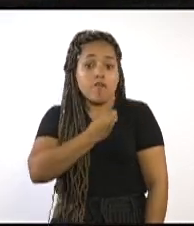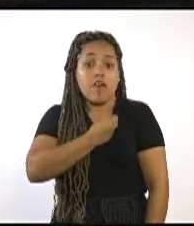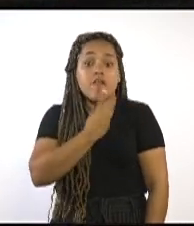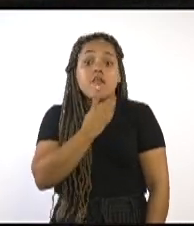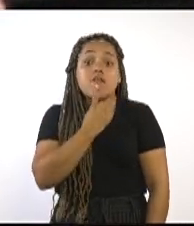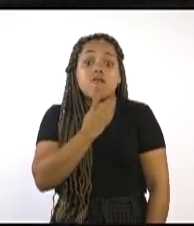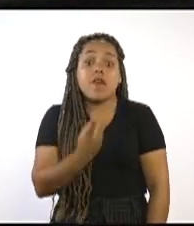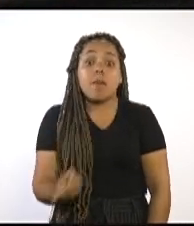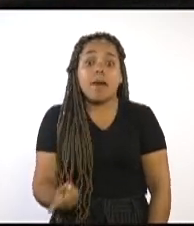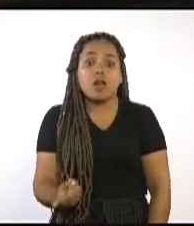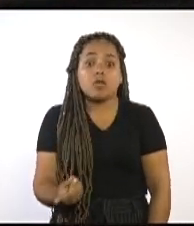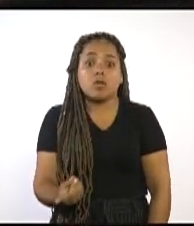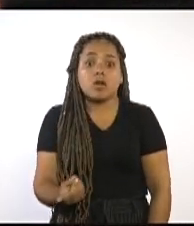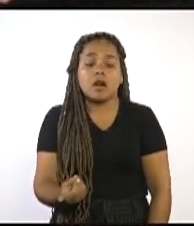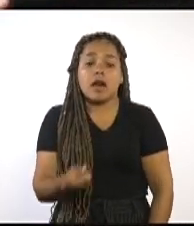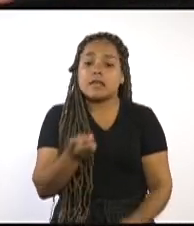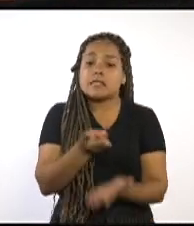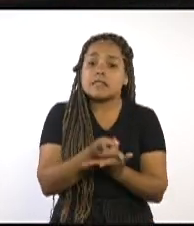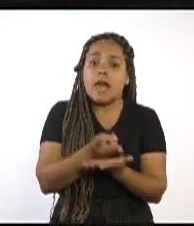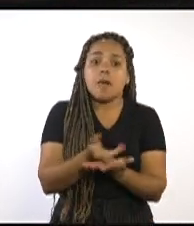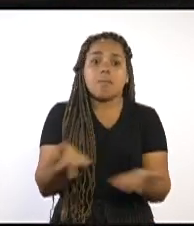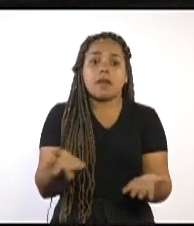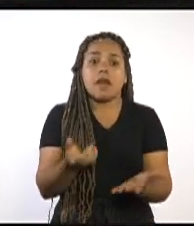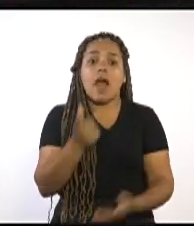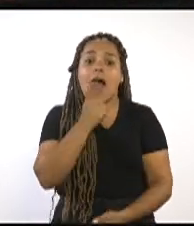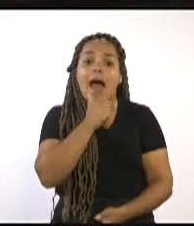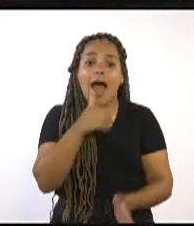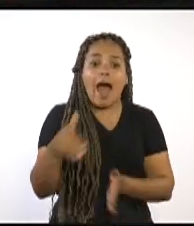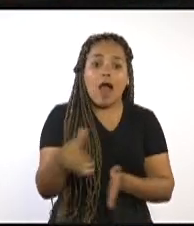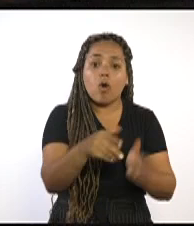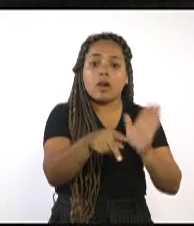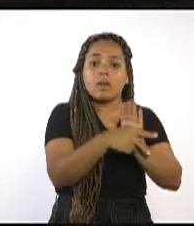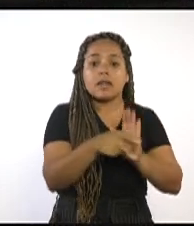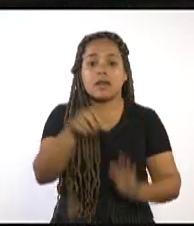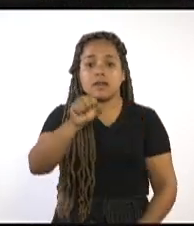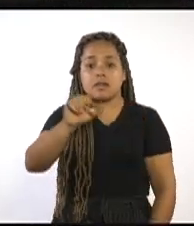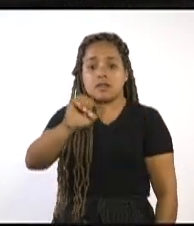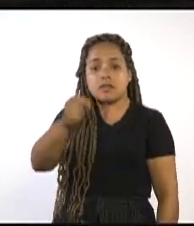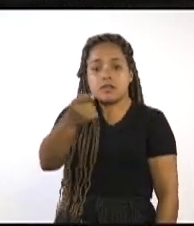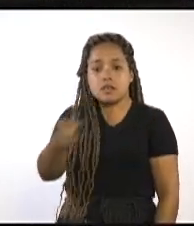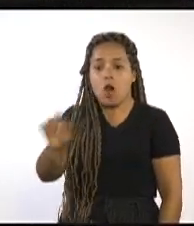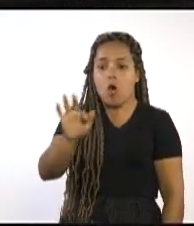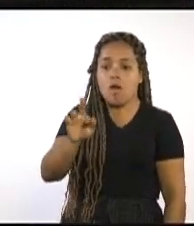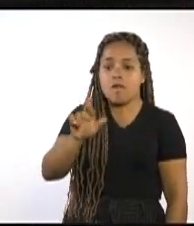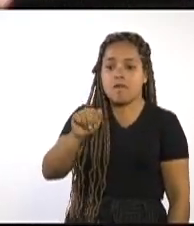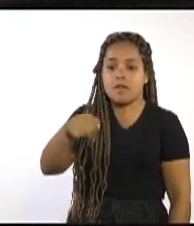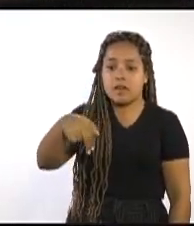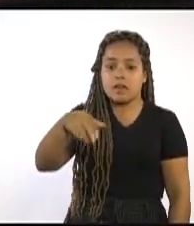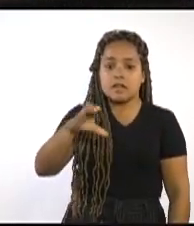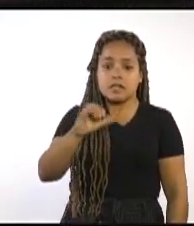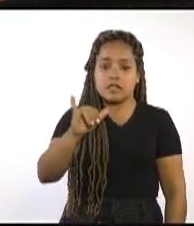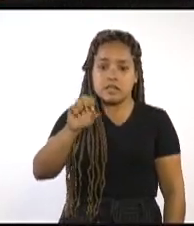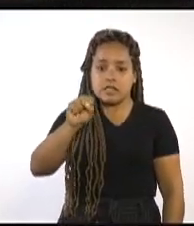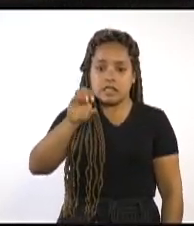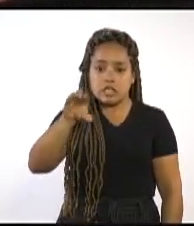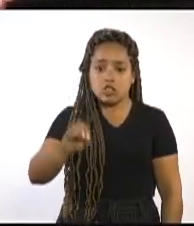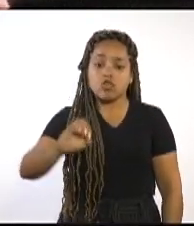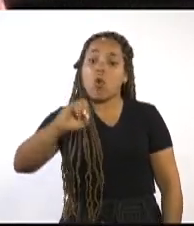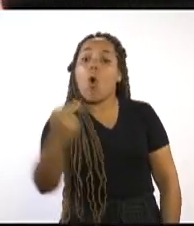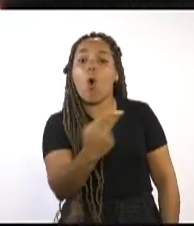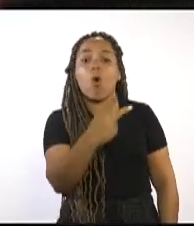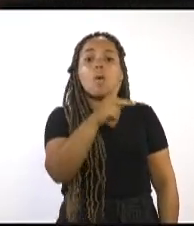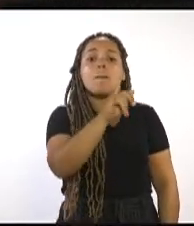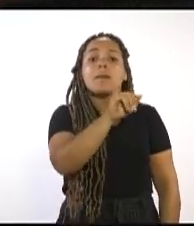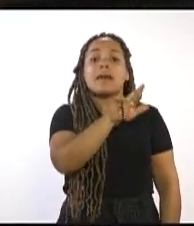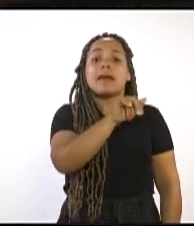Rio Piraquê, é o Rio São Francisco, e que todos, sem exceção, não